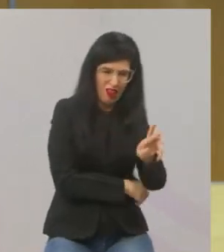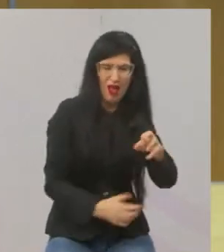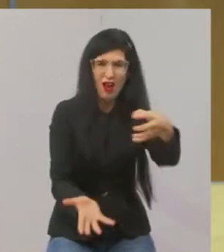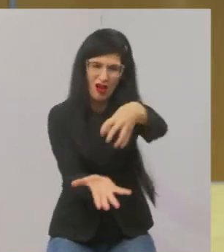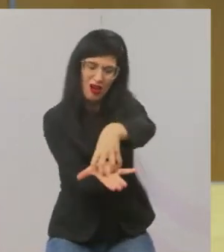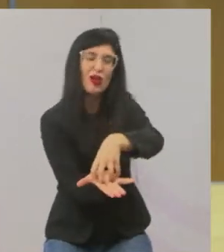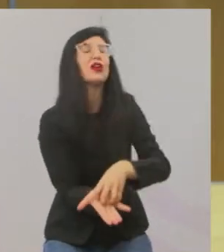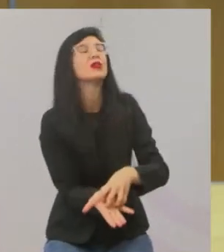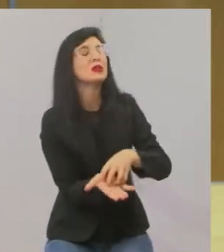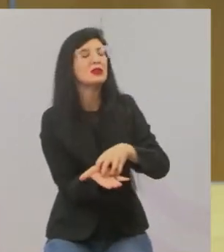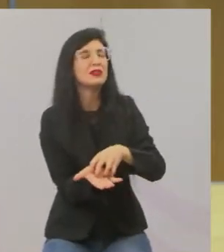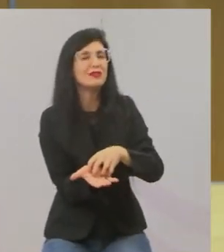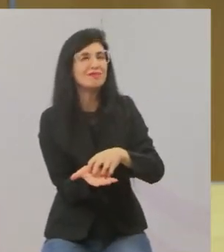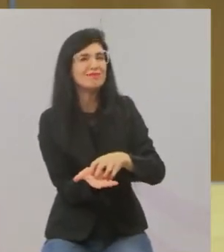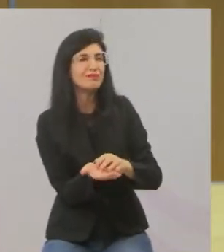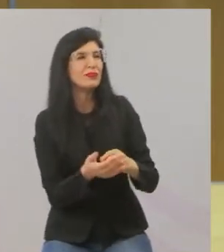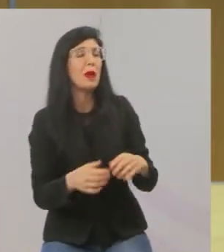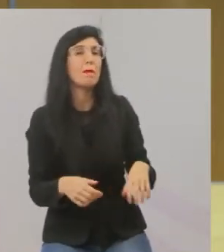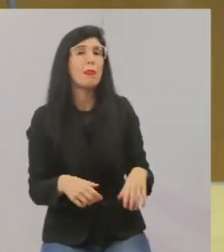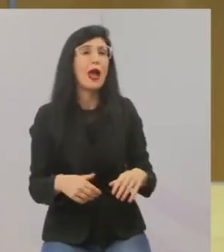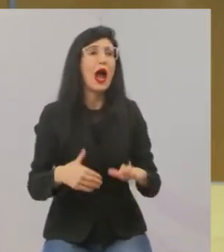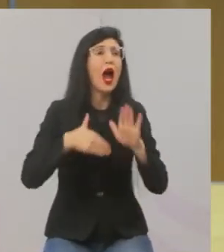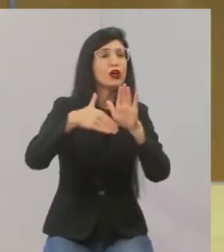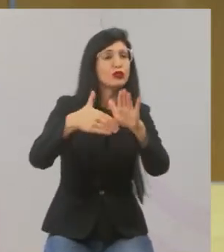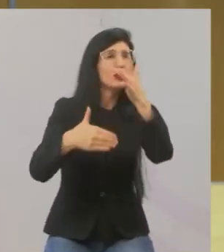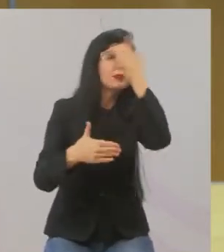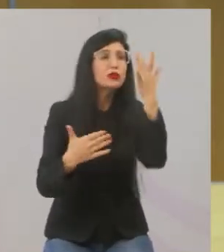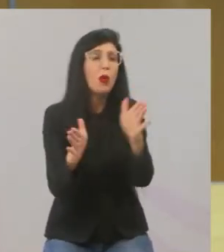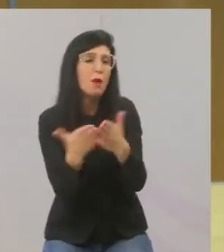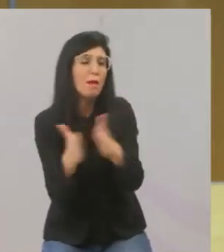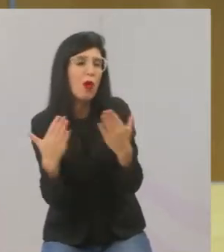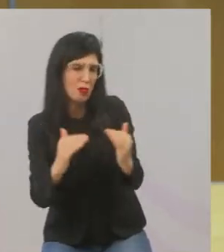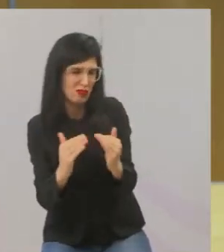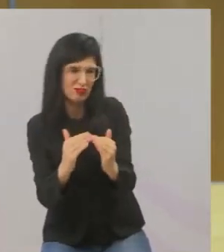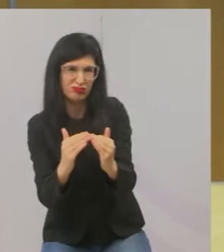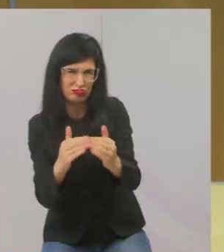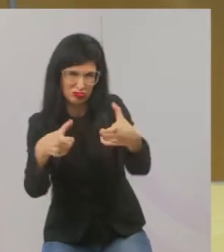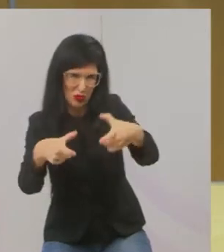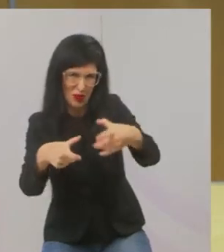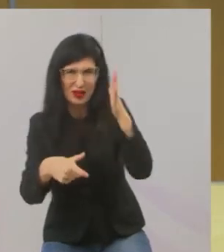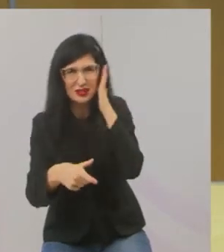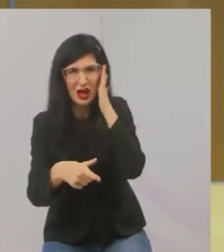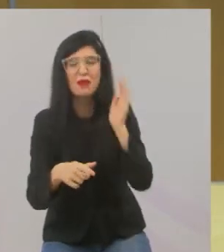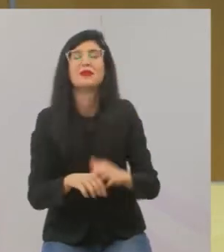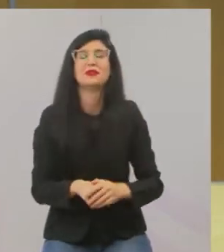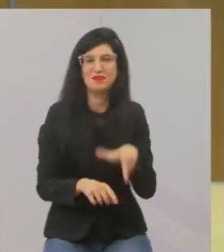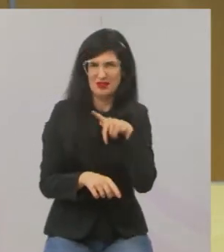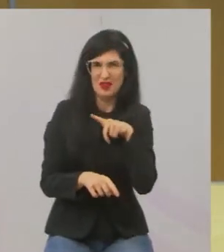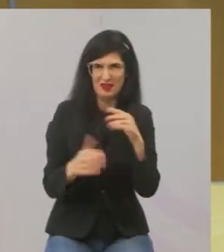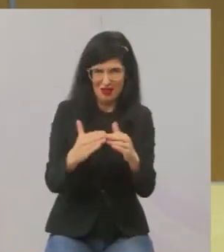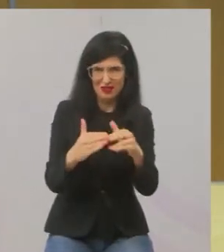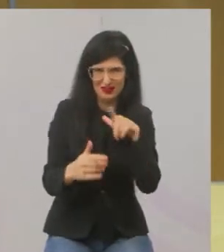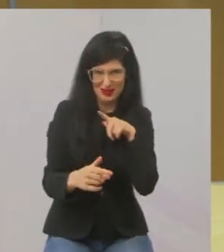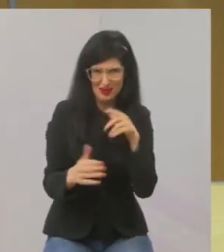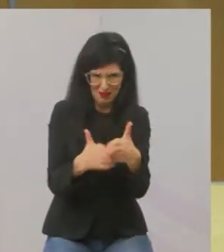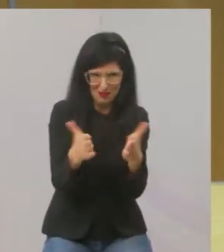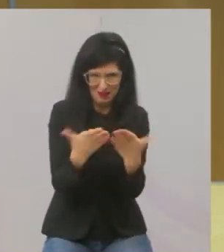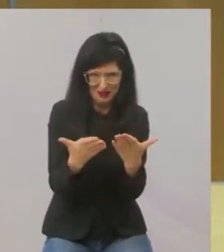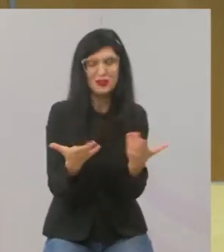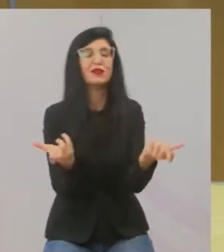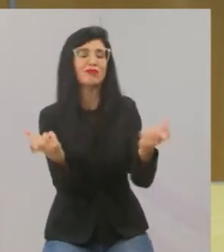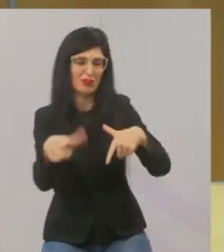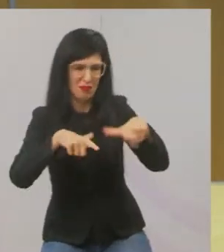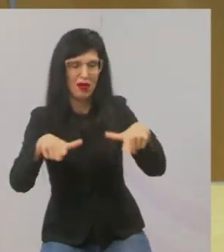agora tomar liberdade para deixar uma coisa que está no meu coração. Eu falei, não, tem que falar isso na tribuna.